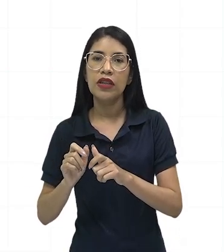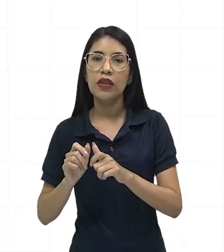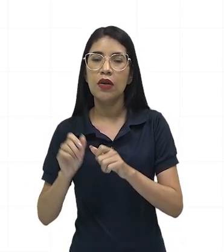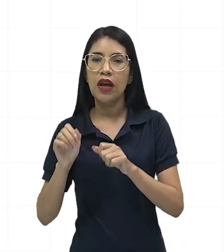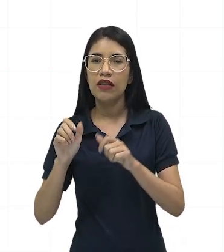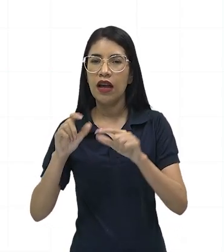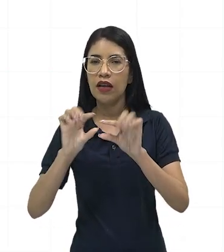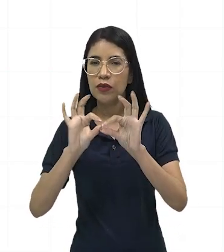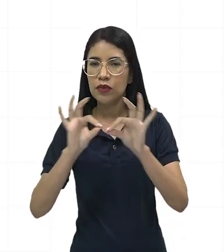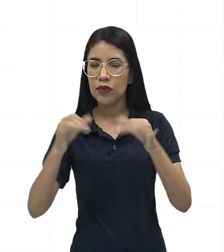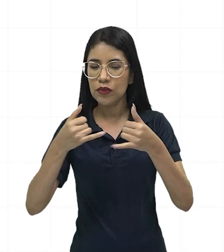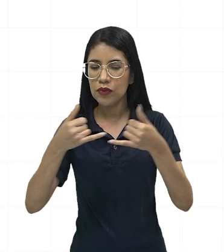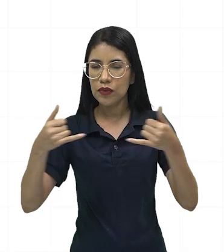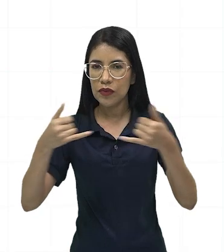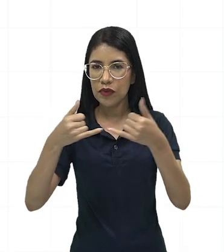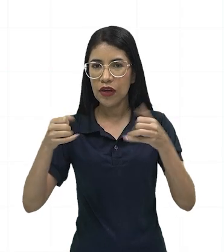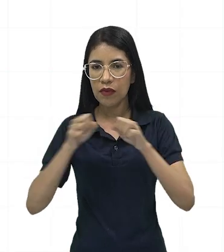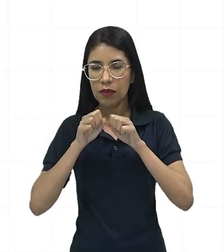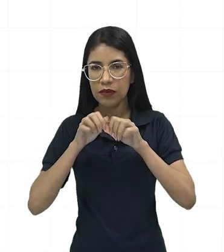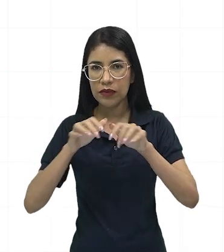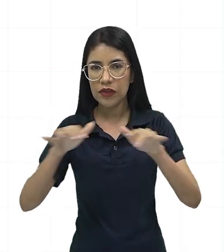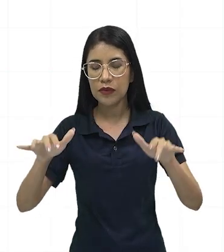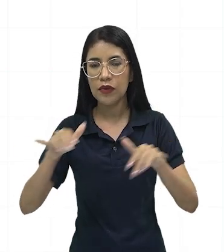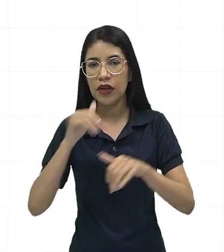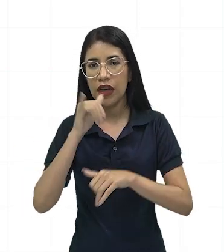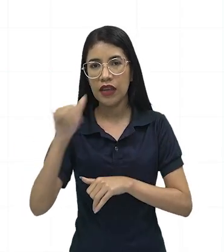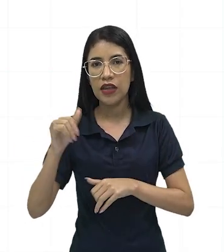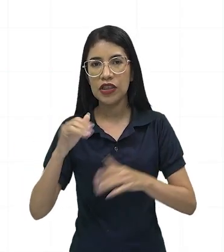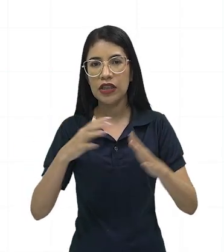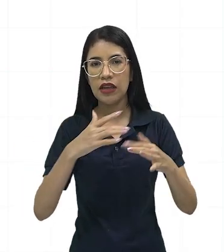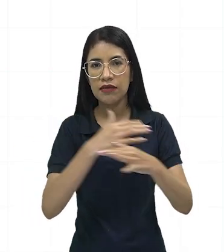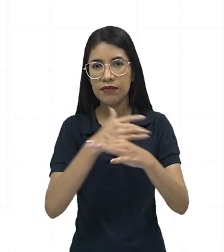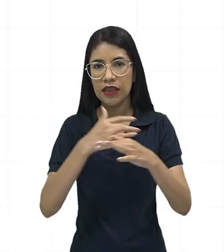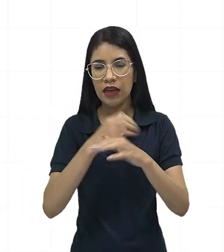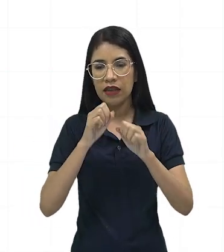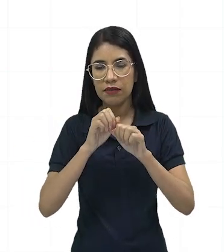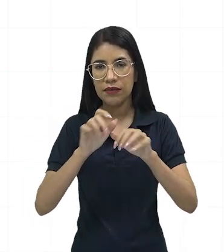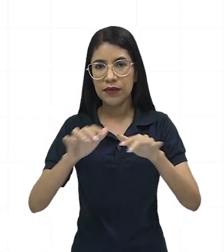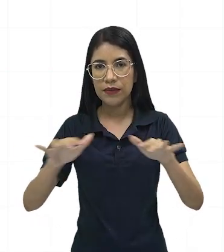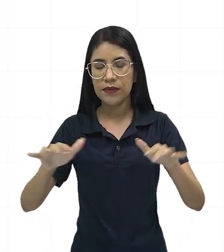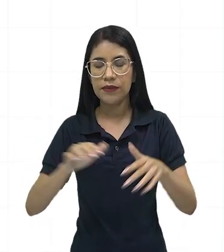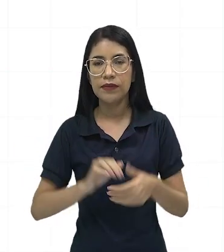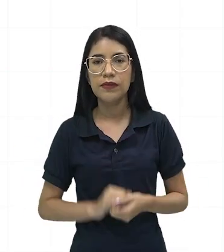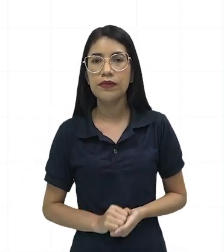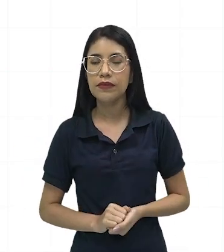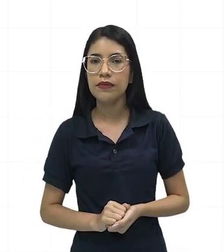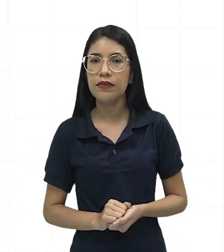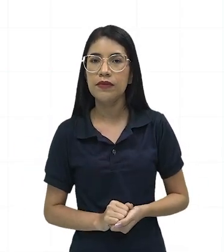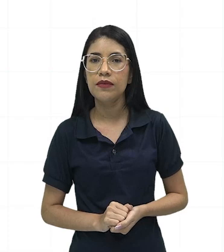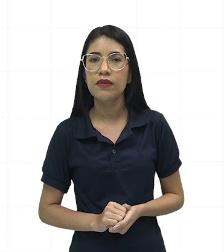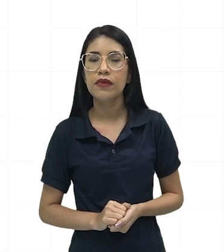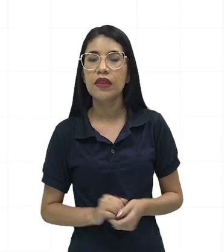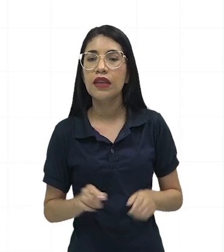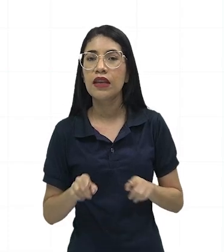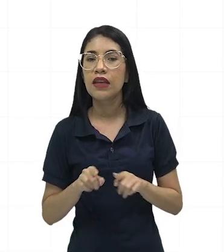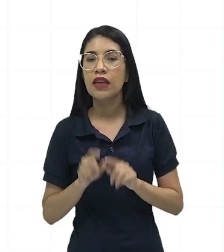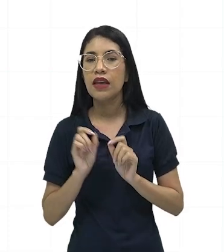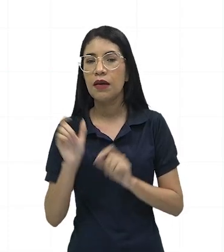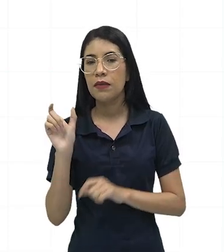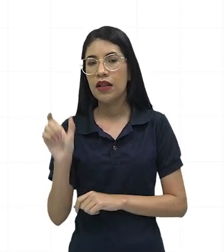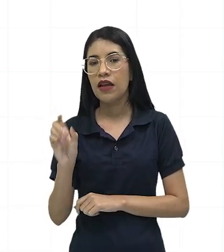elétricas que vão distribuir essa energia aí pela cidade, certo? E aí nós temos que o